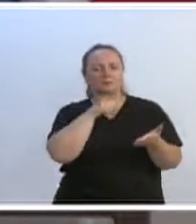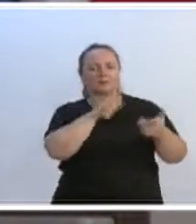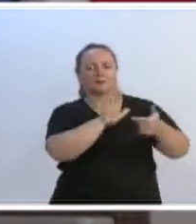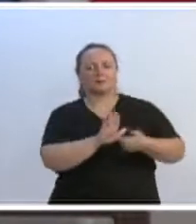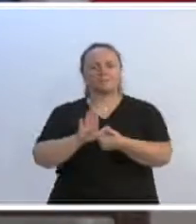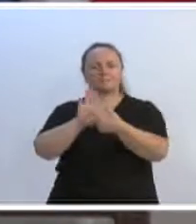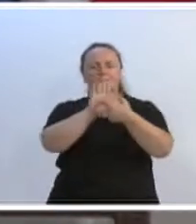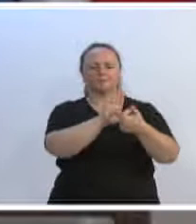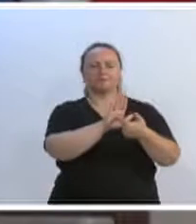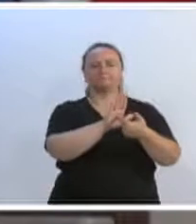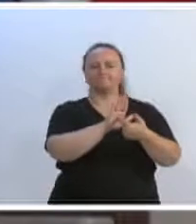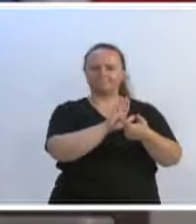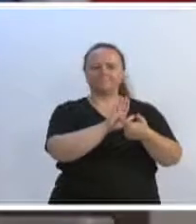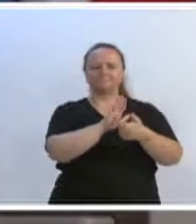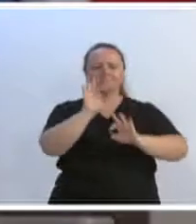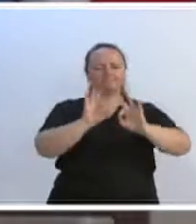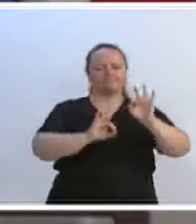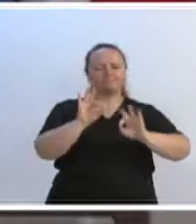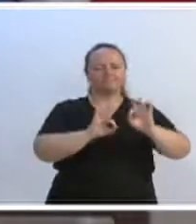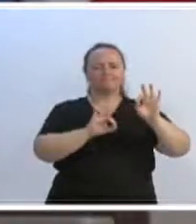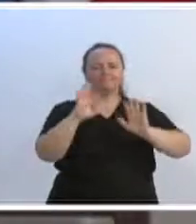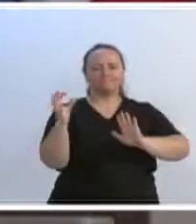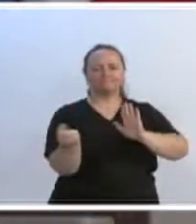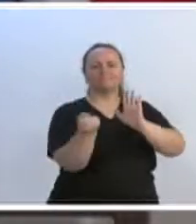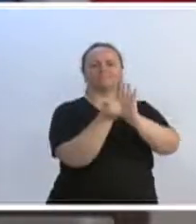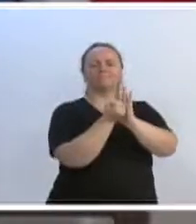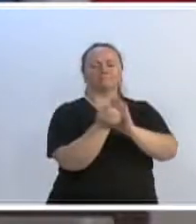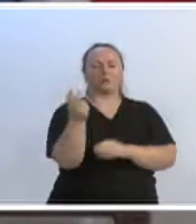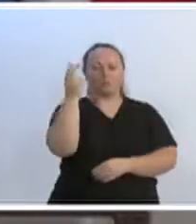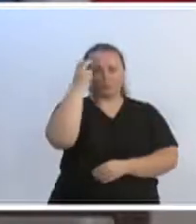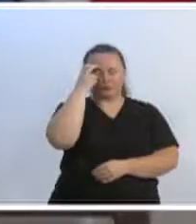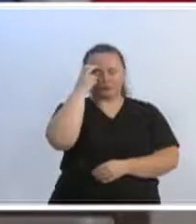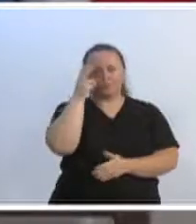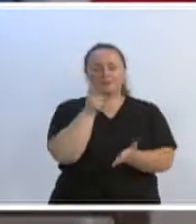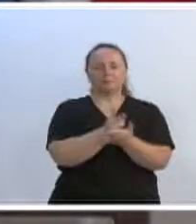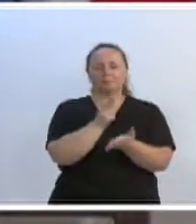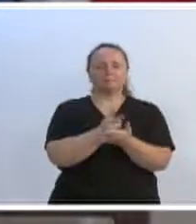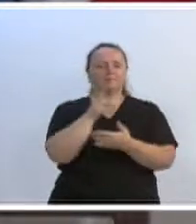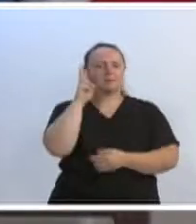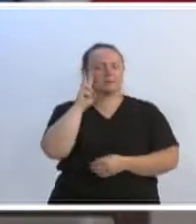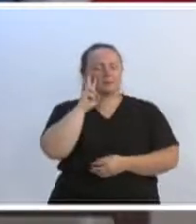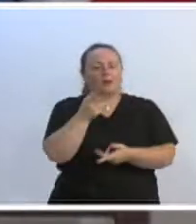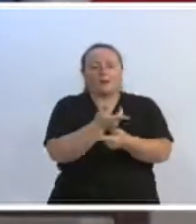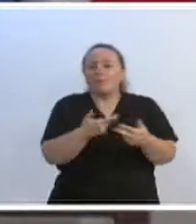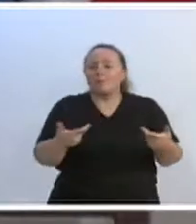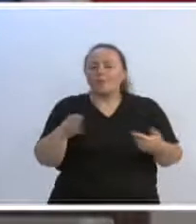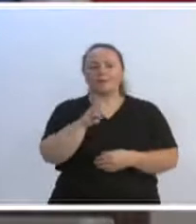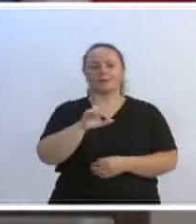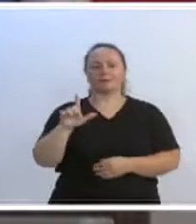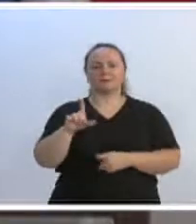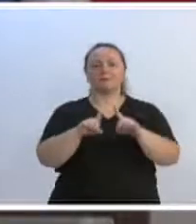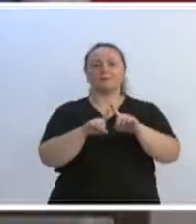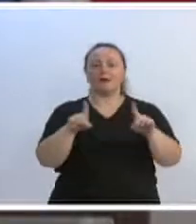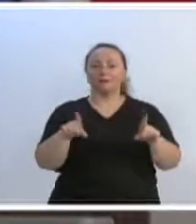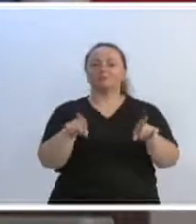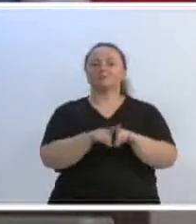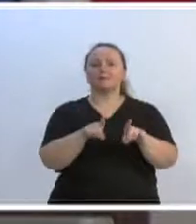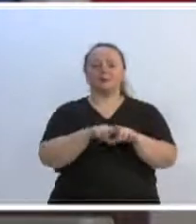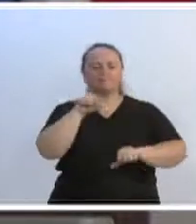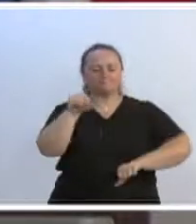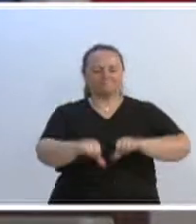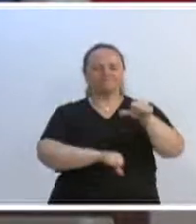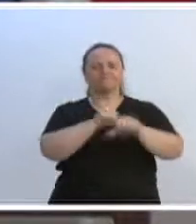presente, como a sua evocação à história, durante 16 anos, que esteve à frente